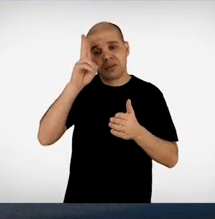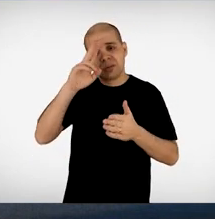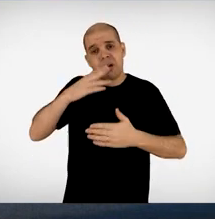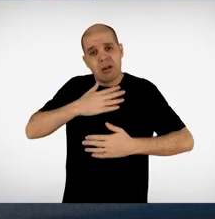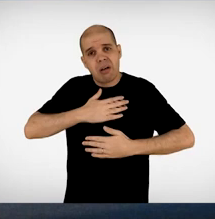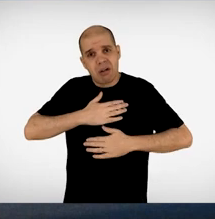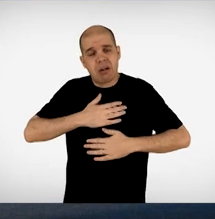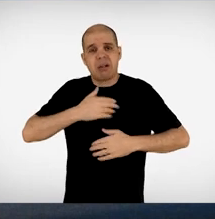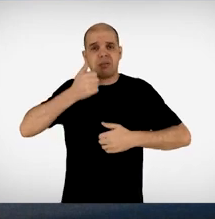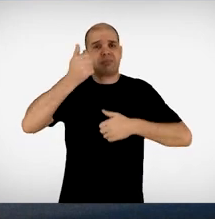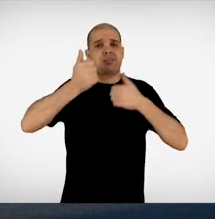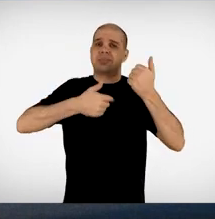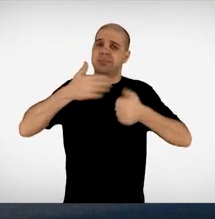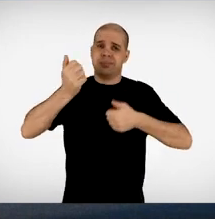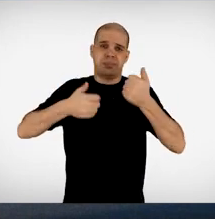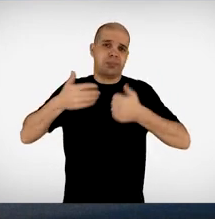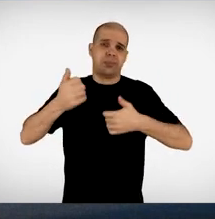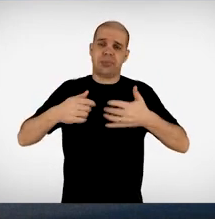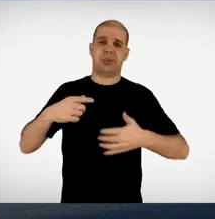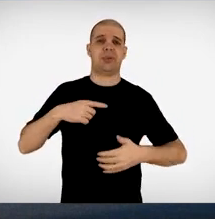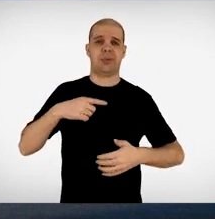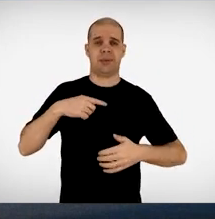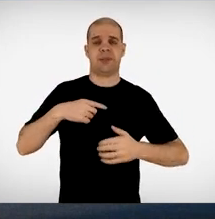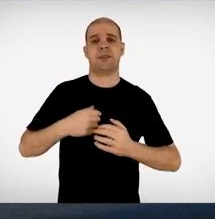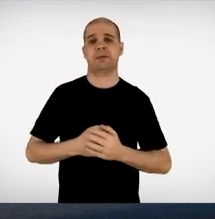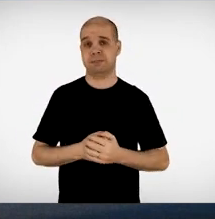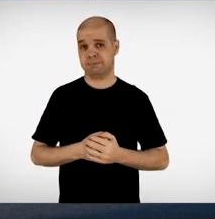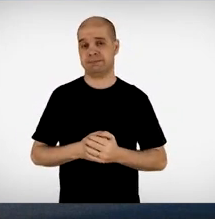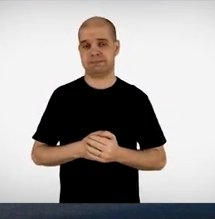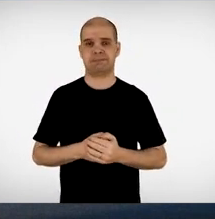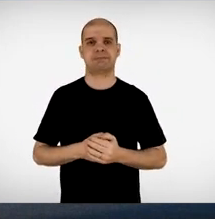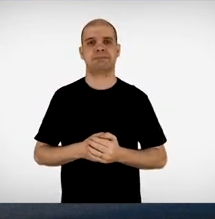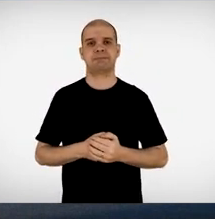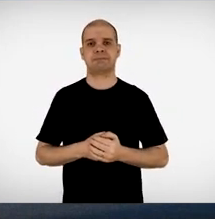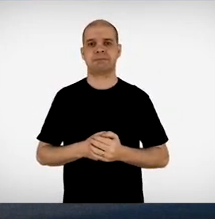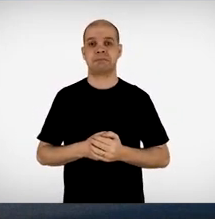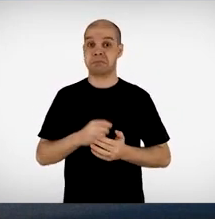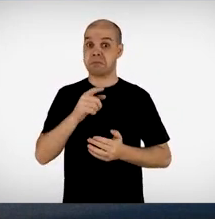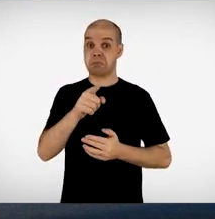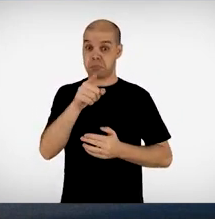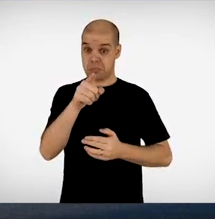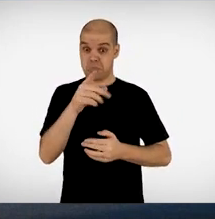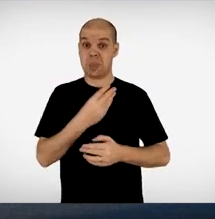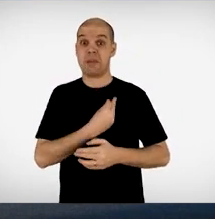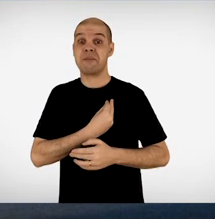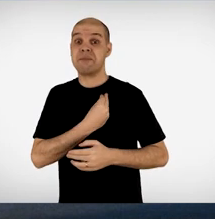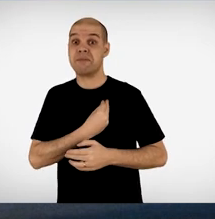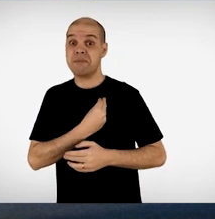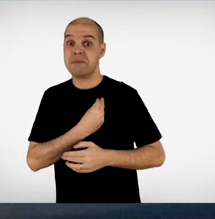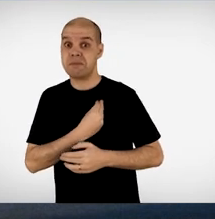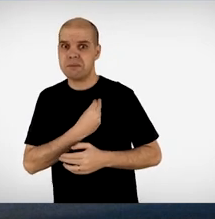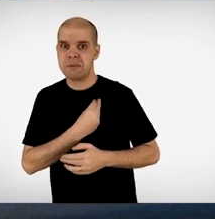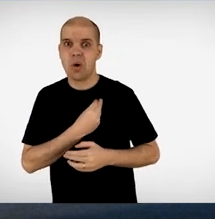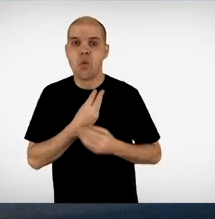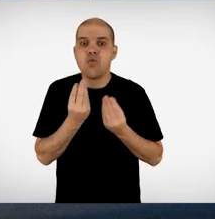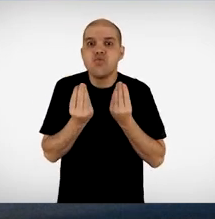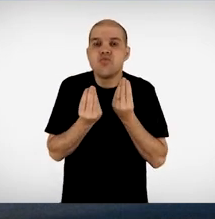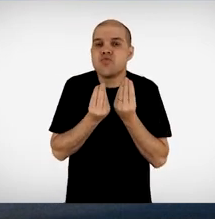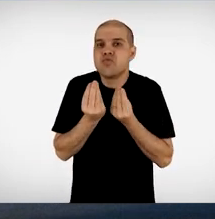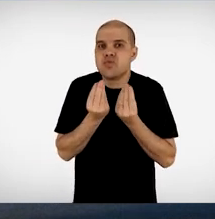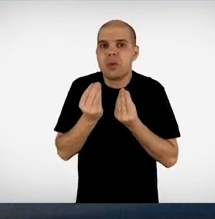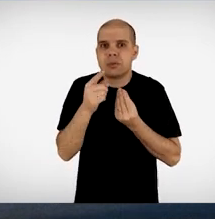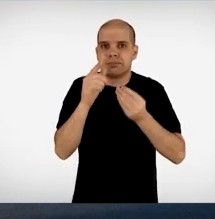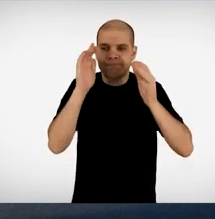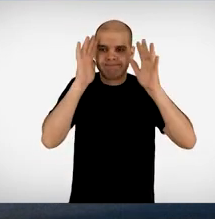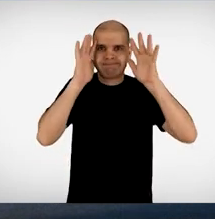uma coisa que me acalmou um pouco nesse sentido de se era uma pira egocêntrica insuportável é